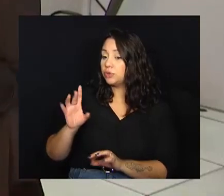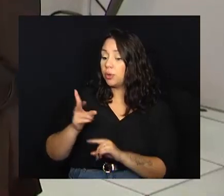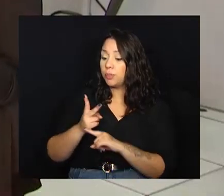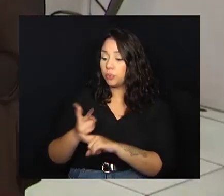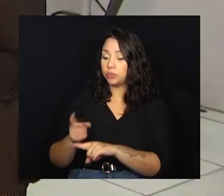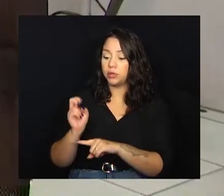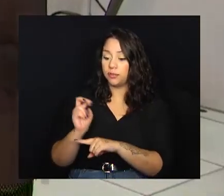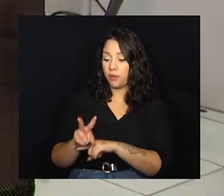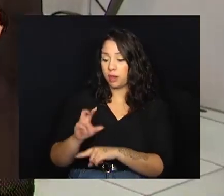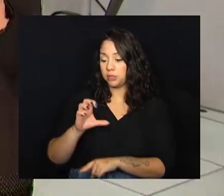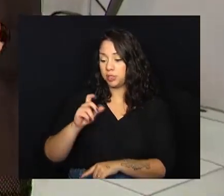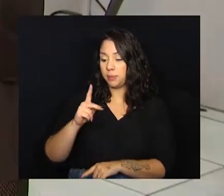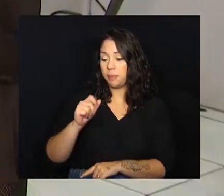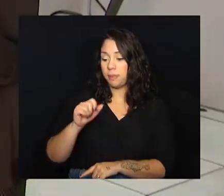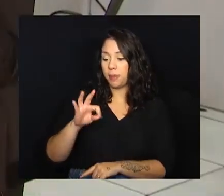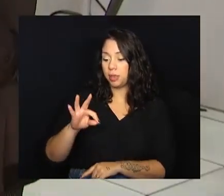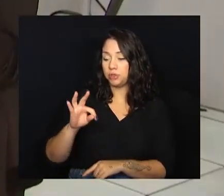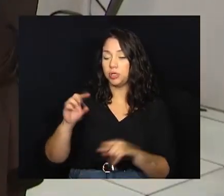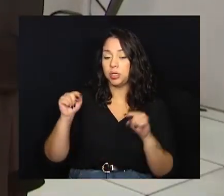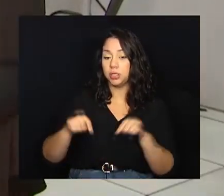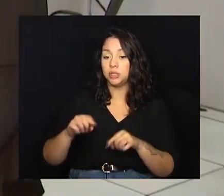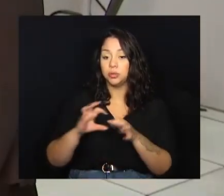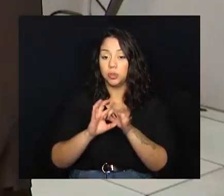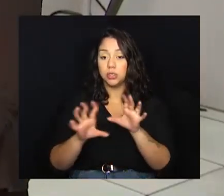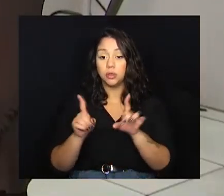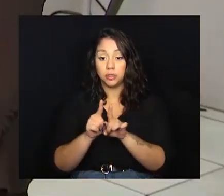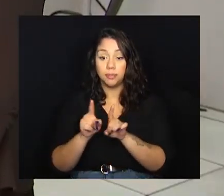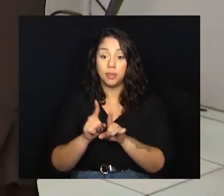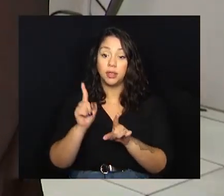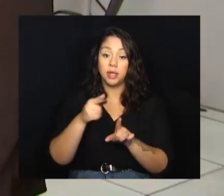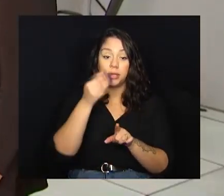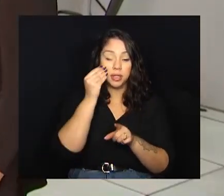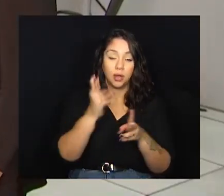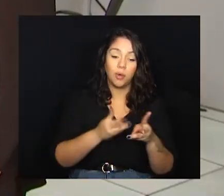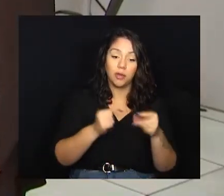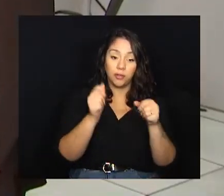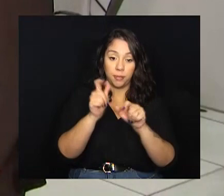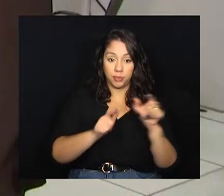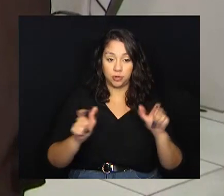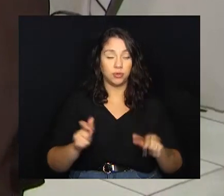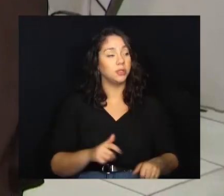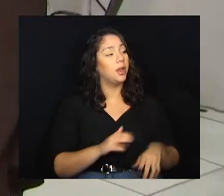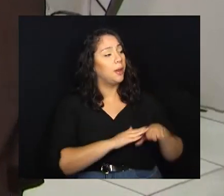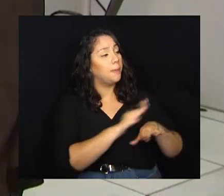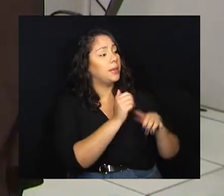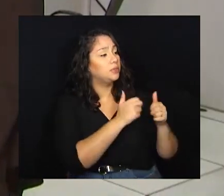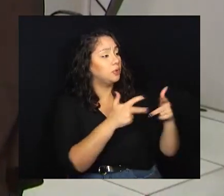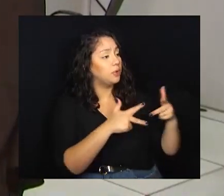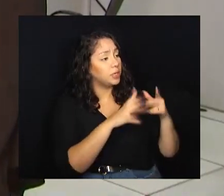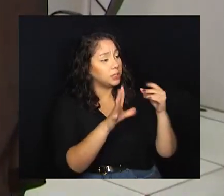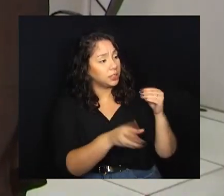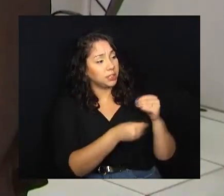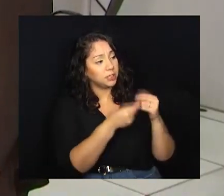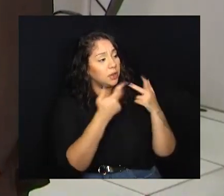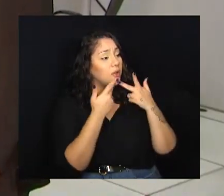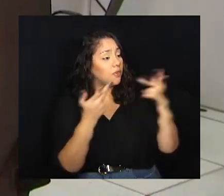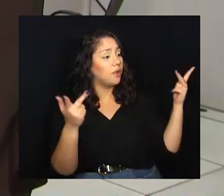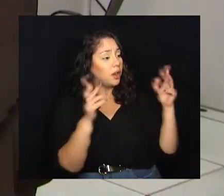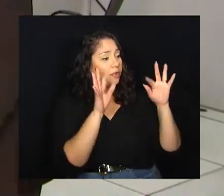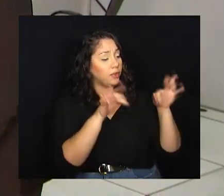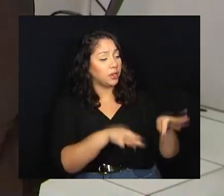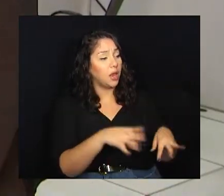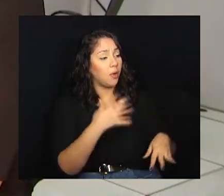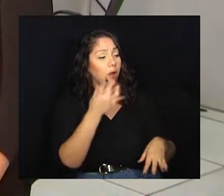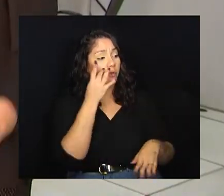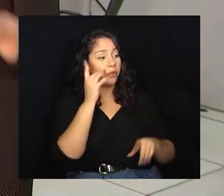tá o sipat está aqui à disposição para também qualificar o trabalhador Valeu mais alguma coisa suas considerações finais aqui ao vivo no